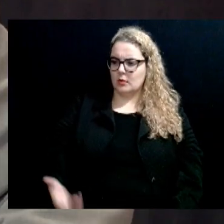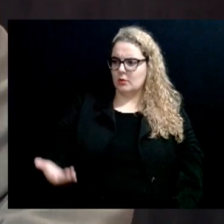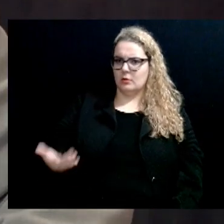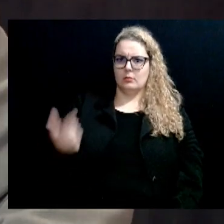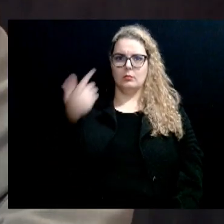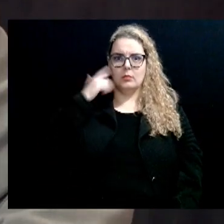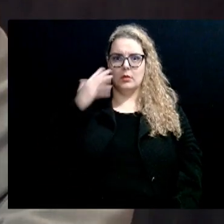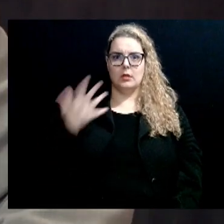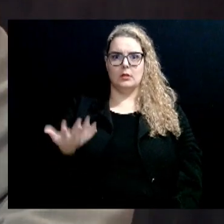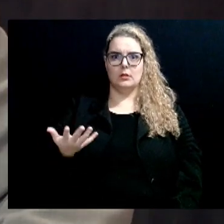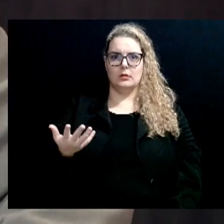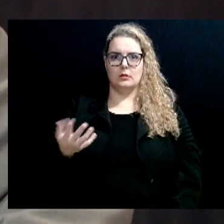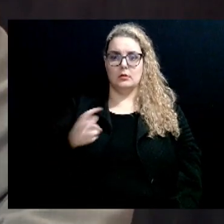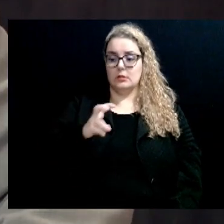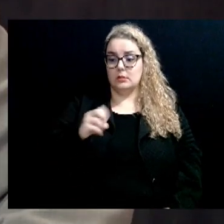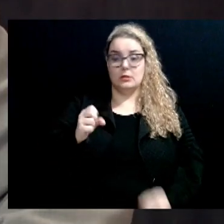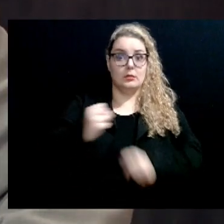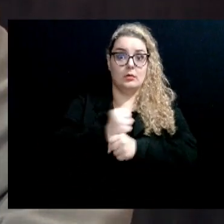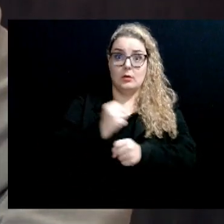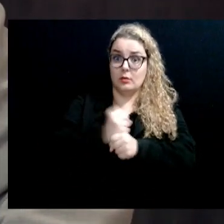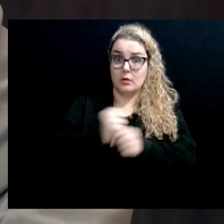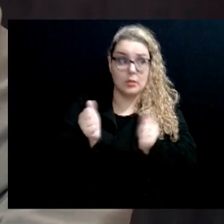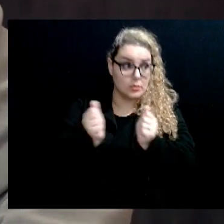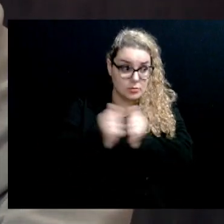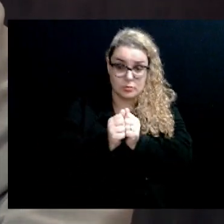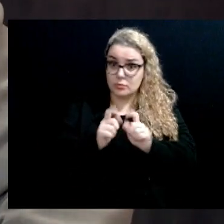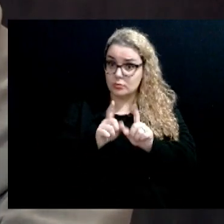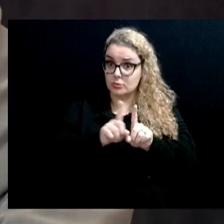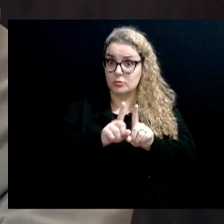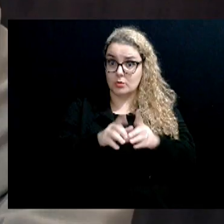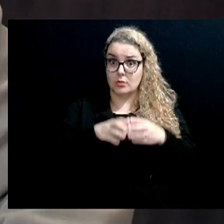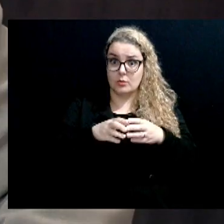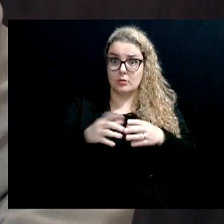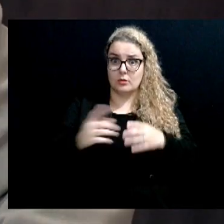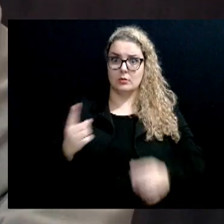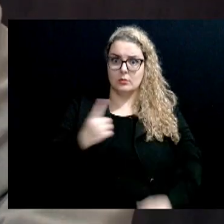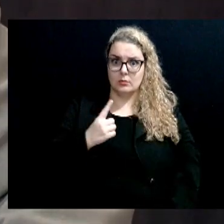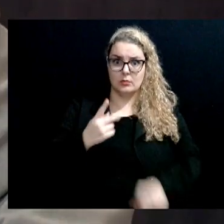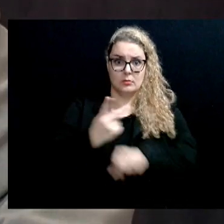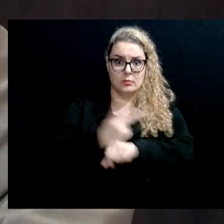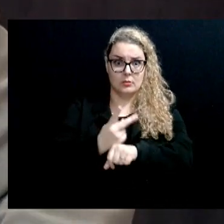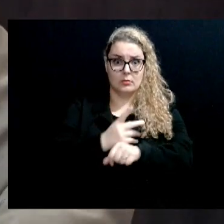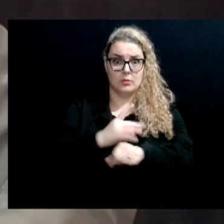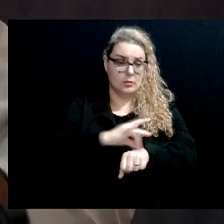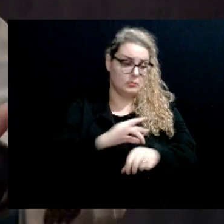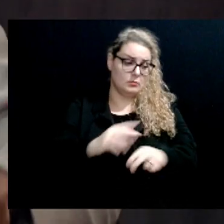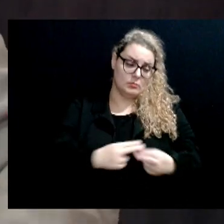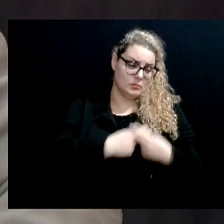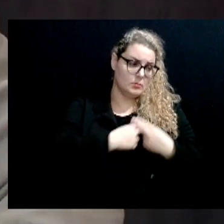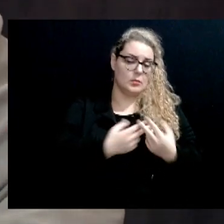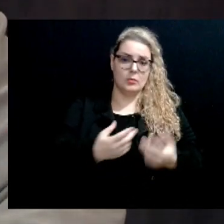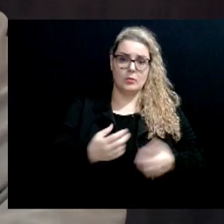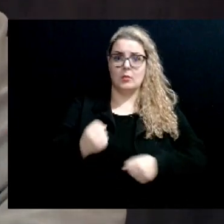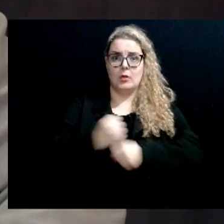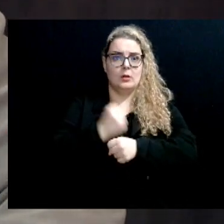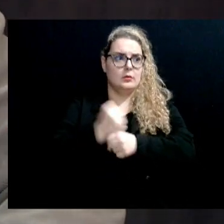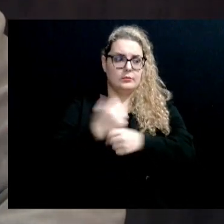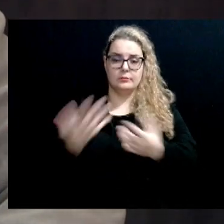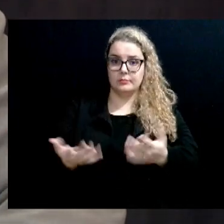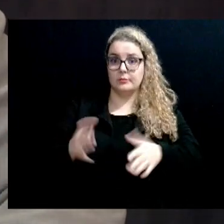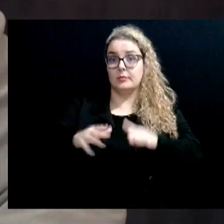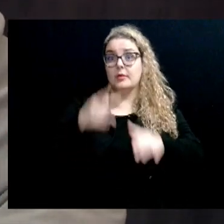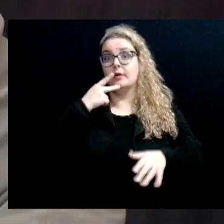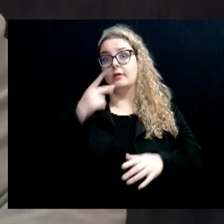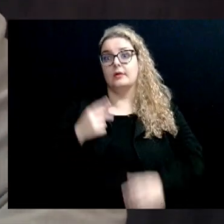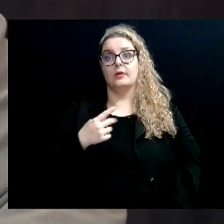há 50 anos juntos, ela me procurou exatamente para trabalhar esse luto, porque é um relacionamento muito longo. Então, se a gente já fala de um namoro de 1 ano, que a pessoa já